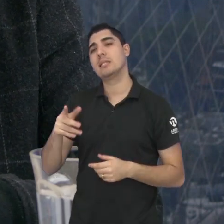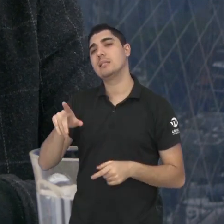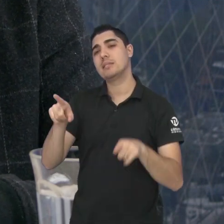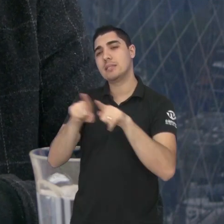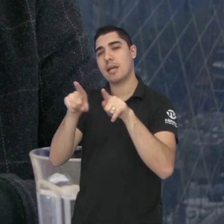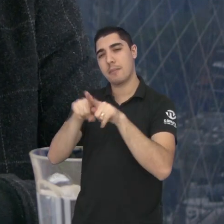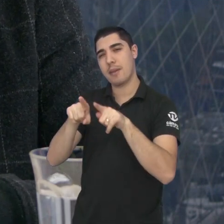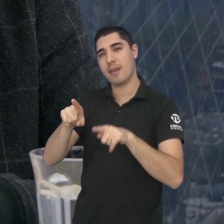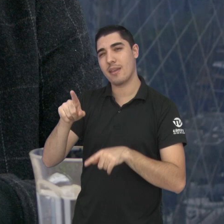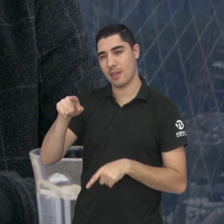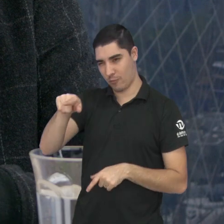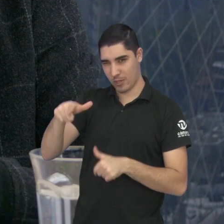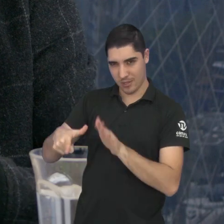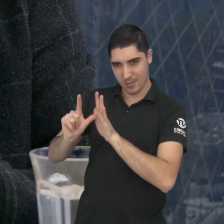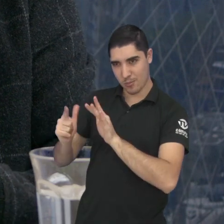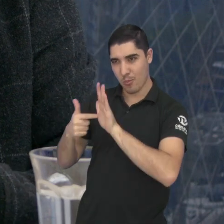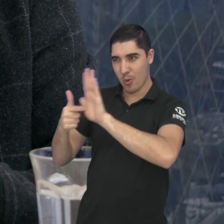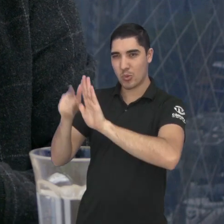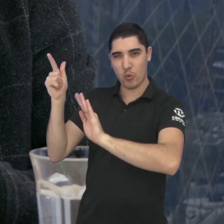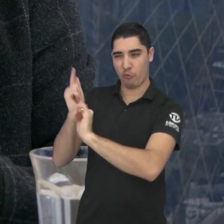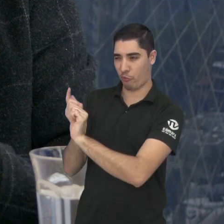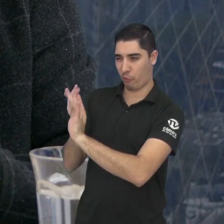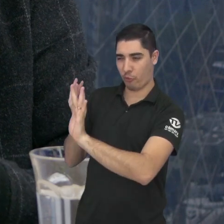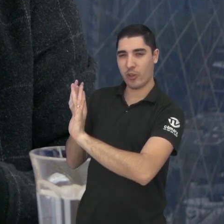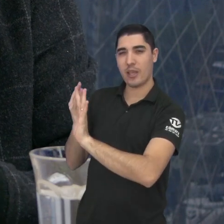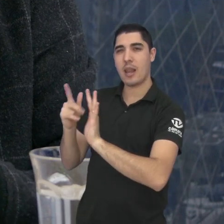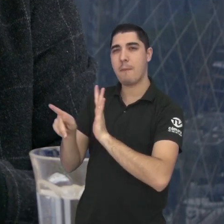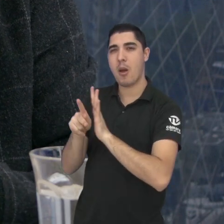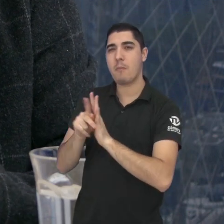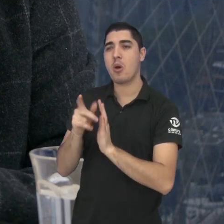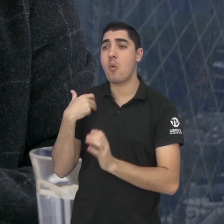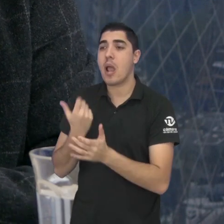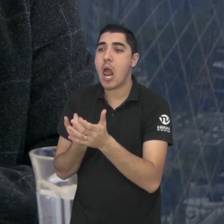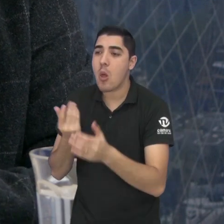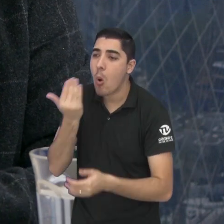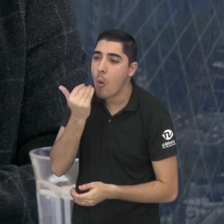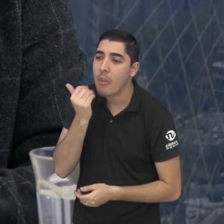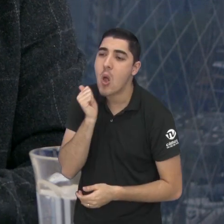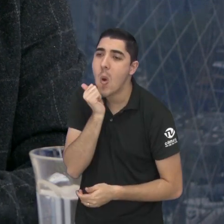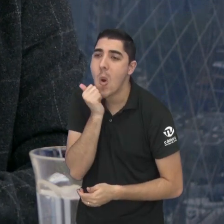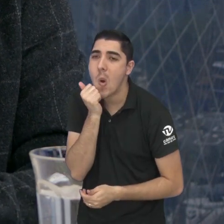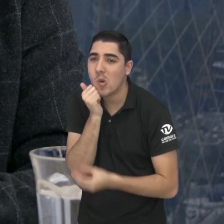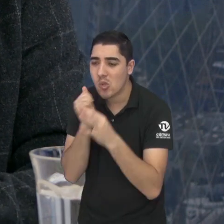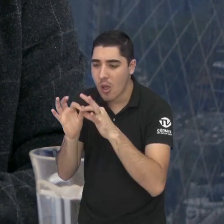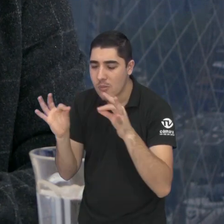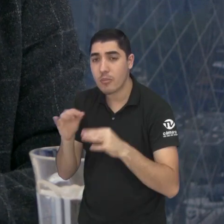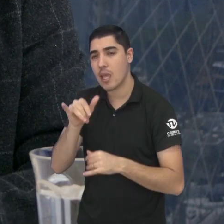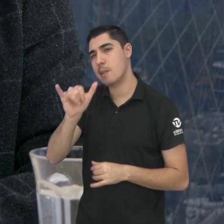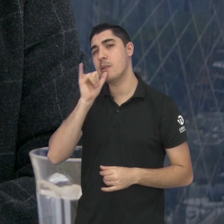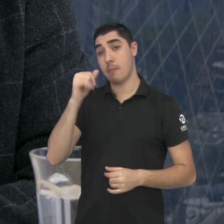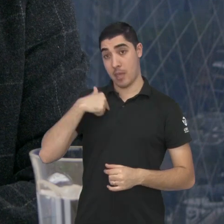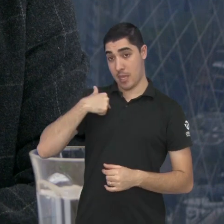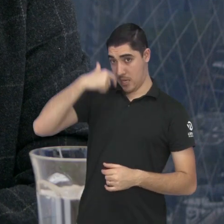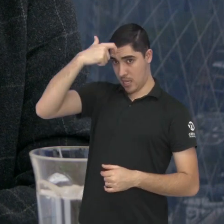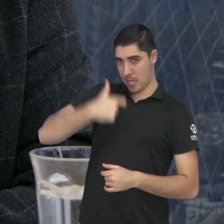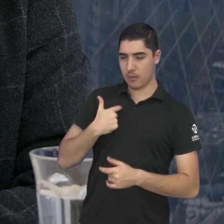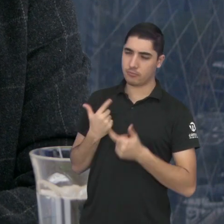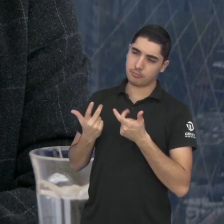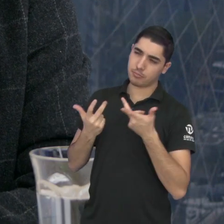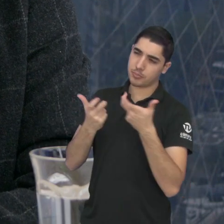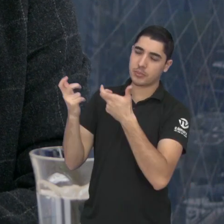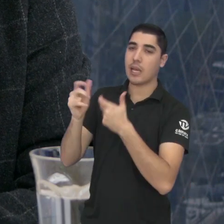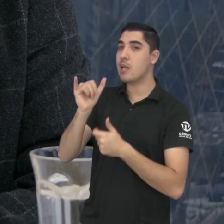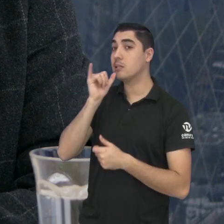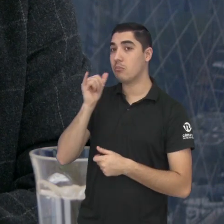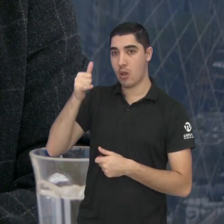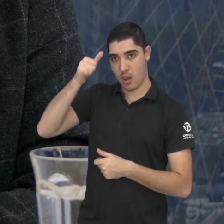negócio dos ossos, né? Mas quantas vezes eu, como economista, via que, por exemplo, o leite teve uma produção